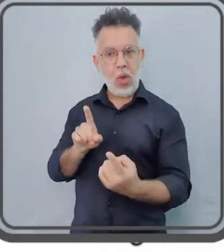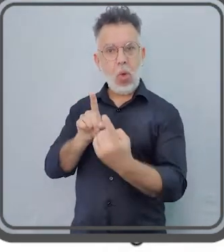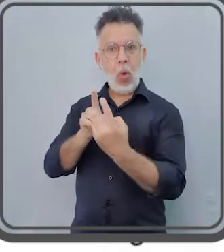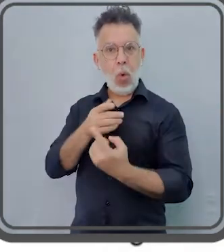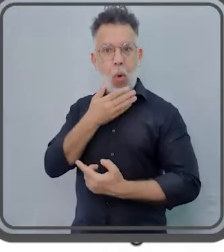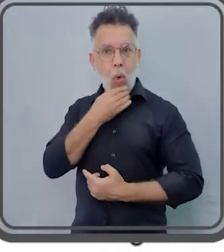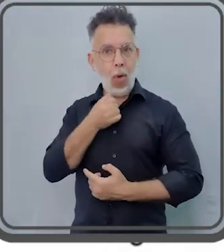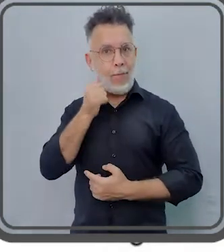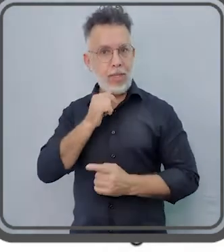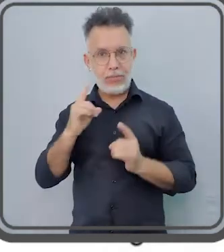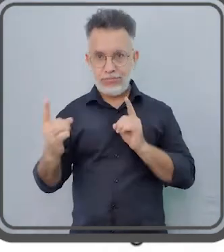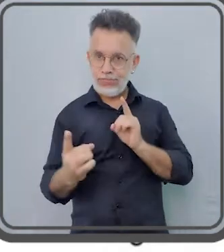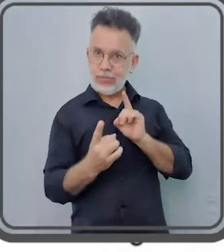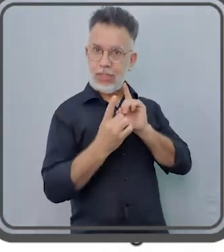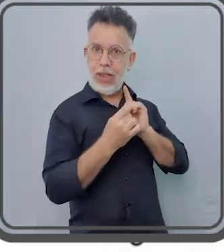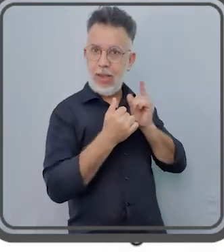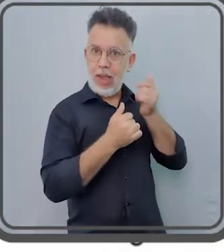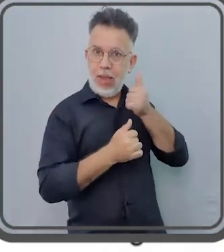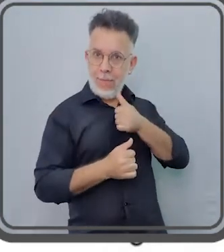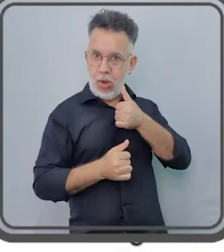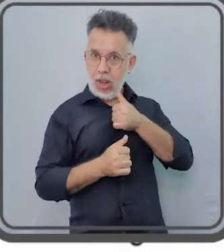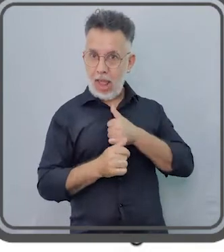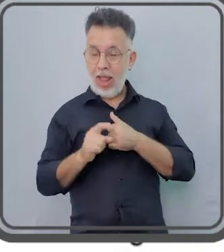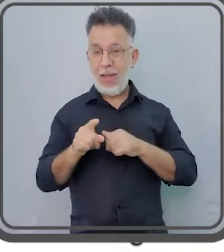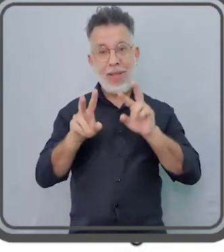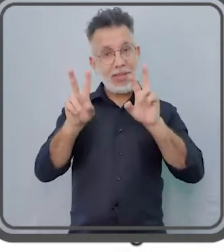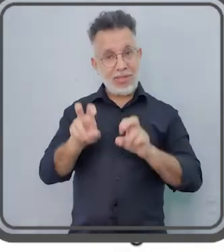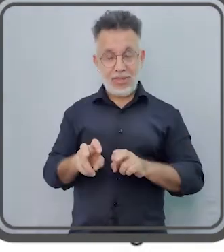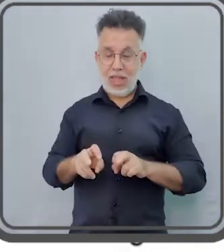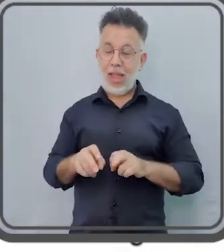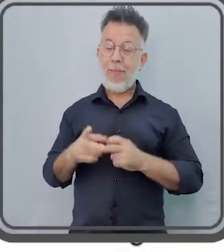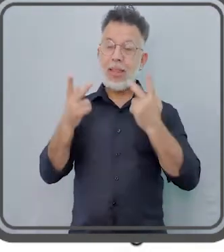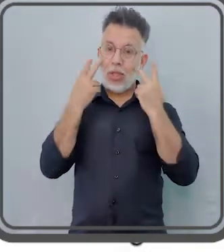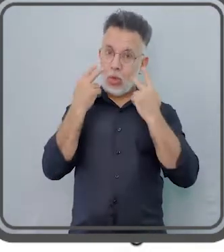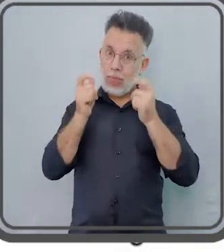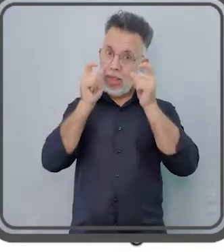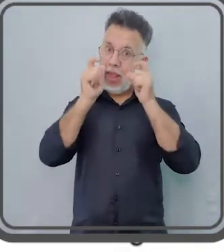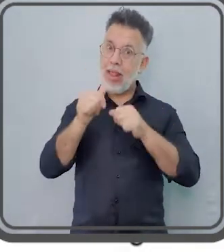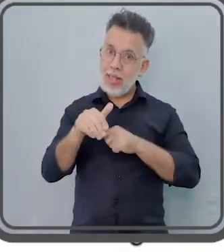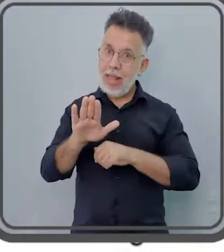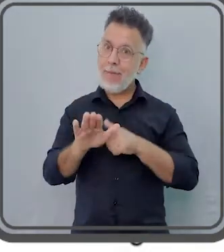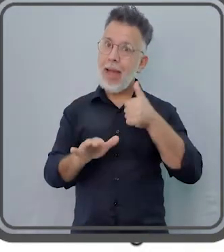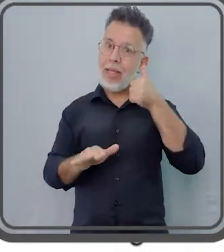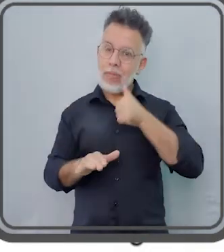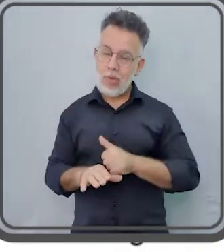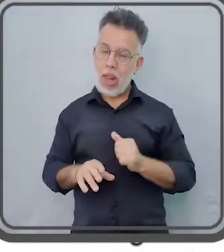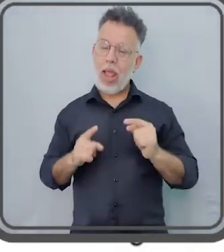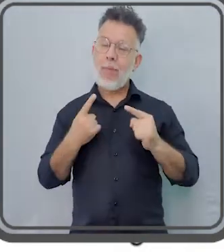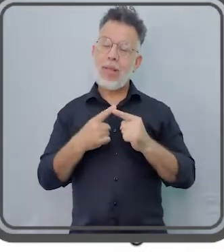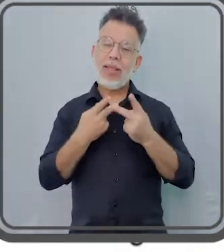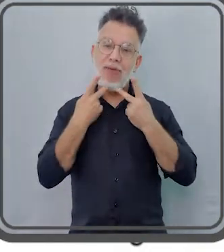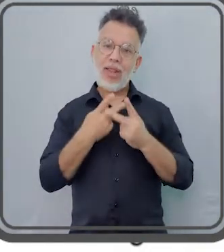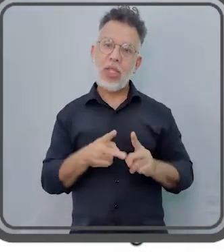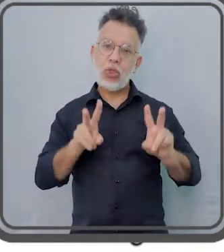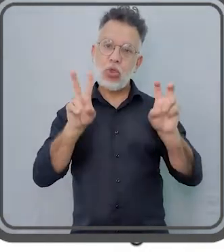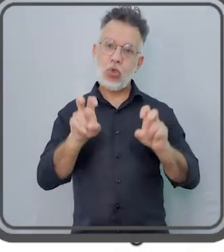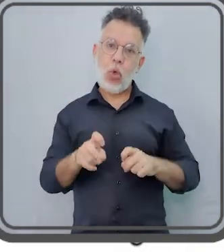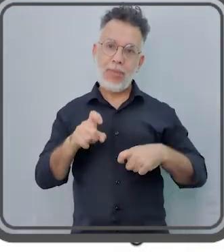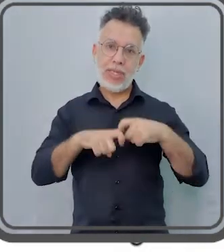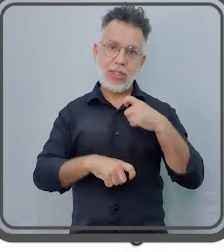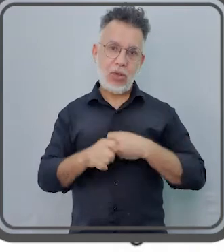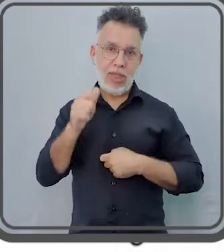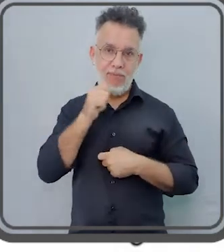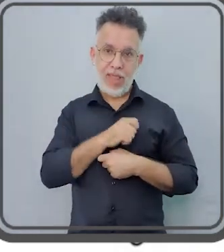tema naturalmente interessa mais mulheres, porque no caso da FIU especificamente a gente está falando de sexualidade feminina. E aí, quando a gente faz o nosso pitch, né, que